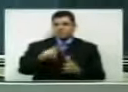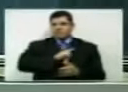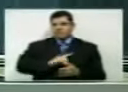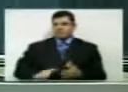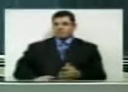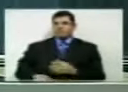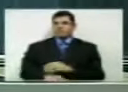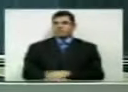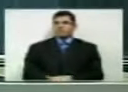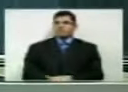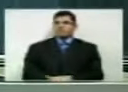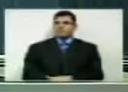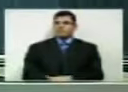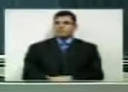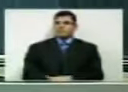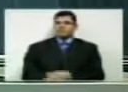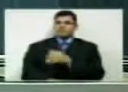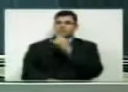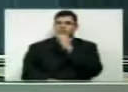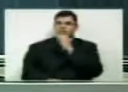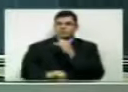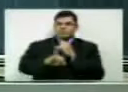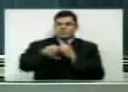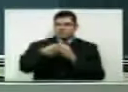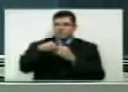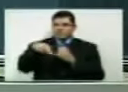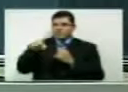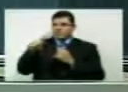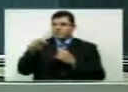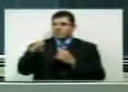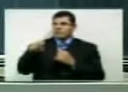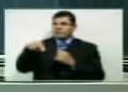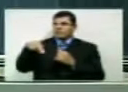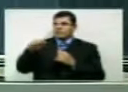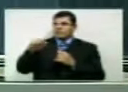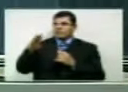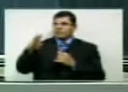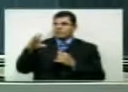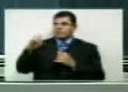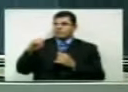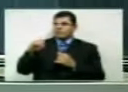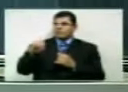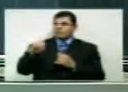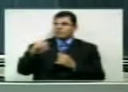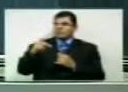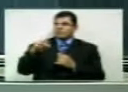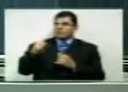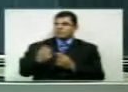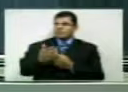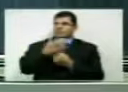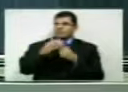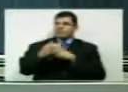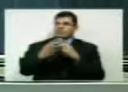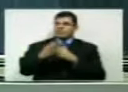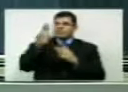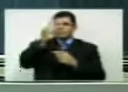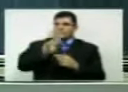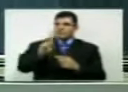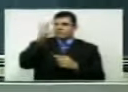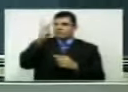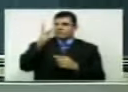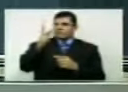governo. O Joaquim Nabuco, quando o Partido Conservador teve uma